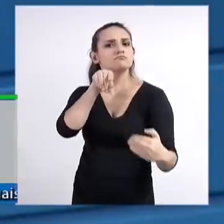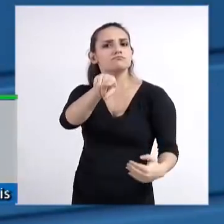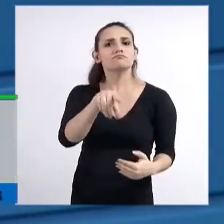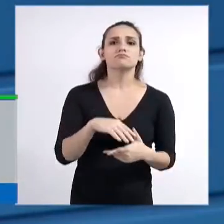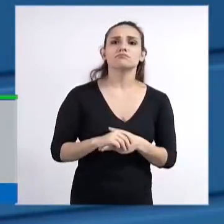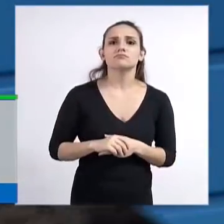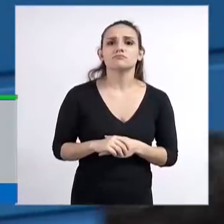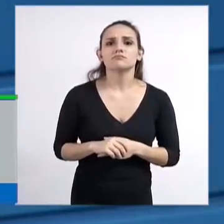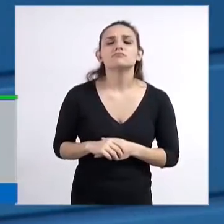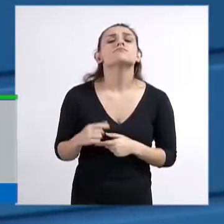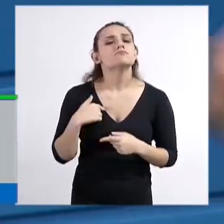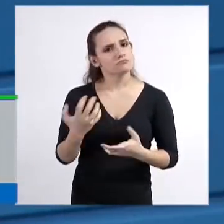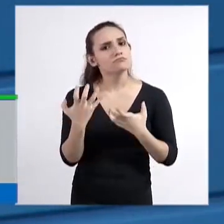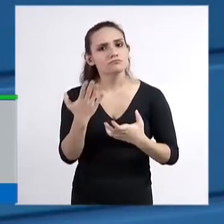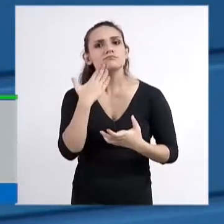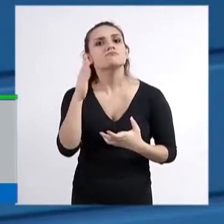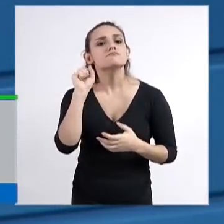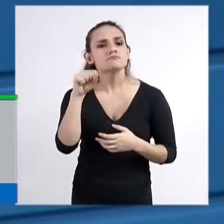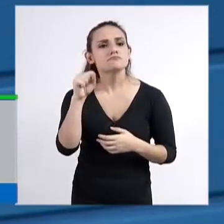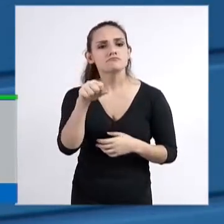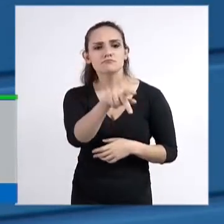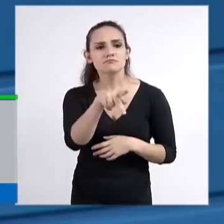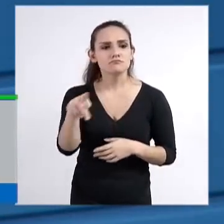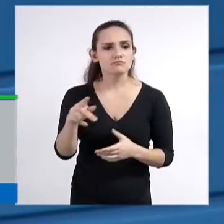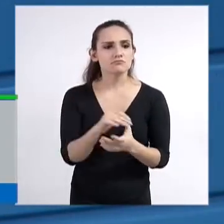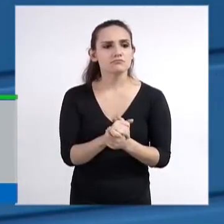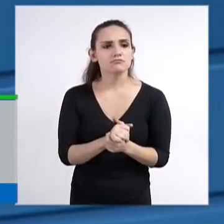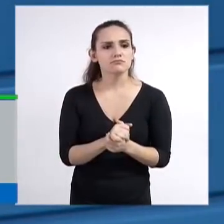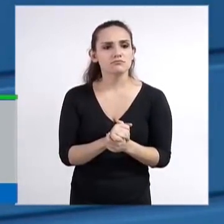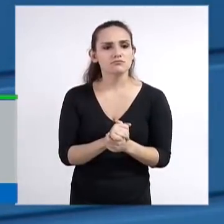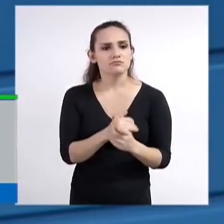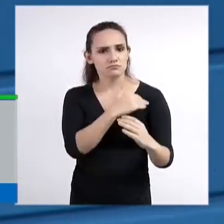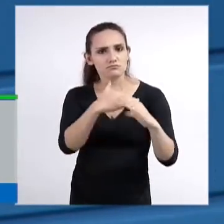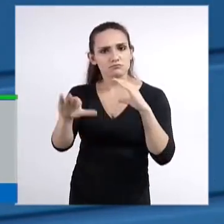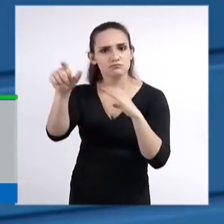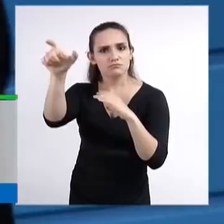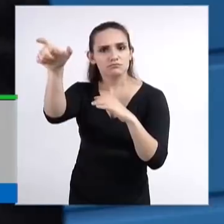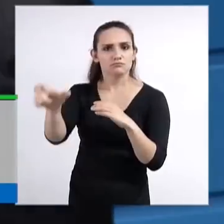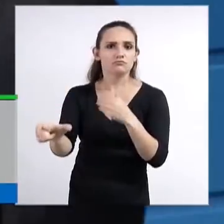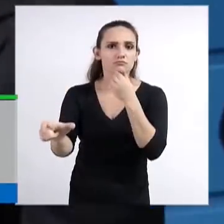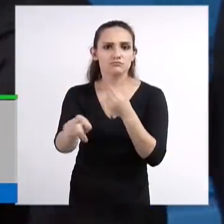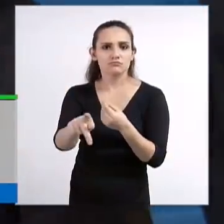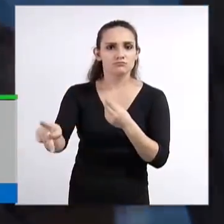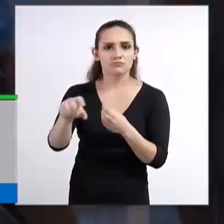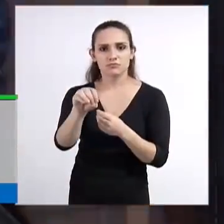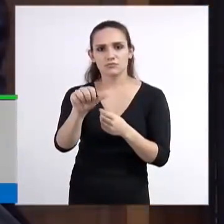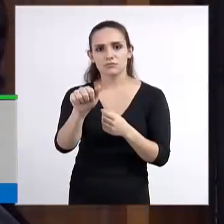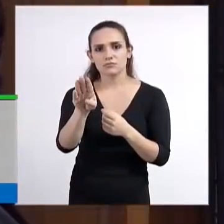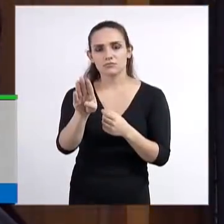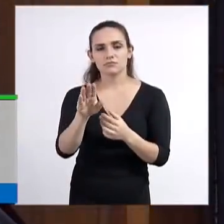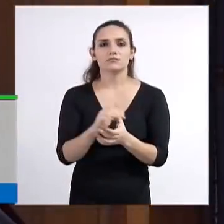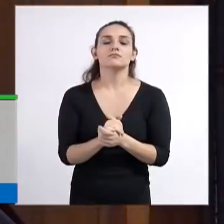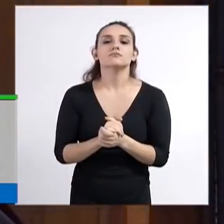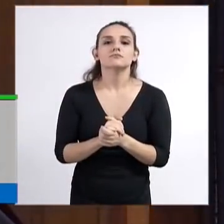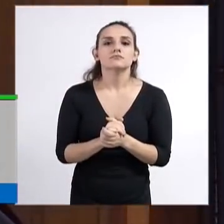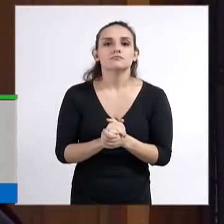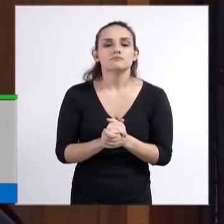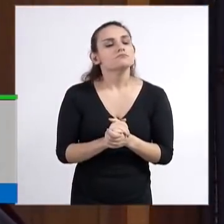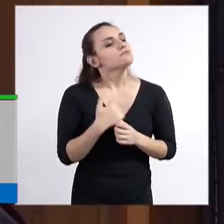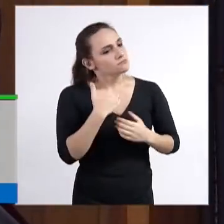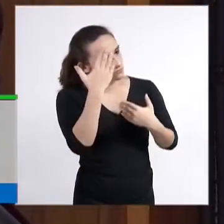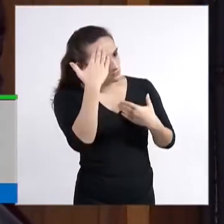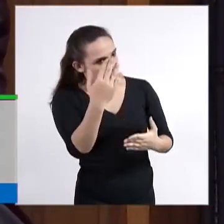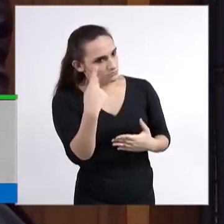fazer parte, inclusive, solicitar, requerer ao presidente que encaminhe um expediente ao OAB. Eu agradeço a parte de Vossa Excelência e incorporo a